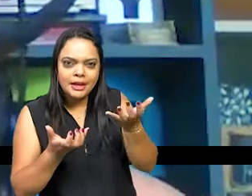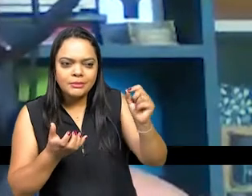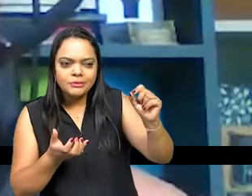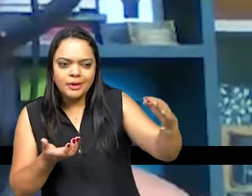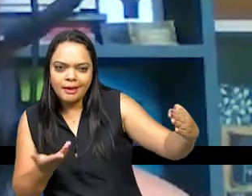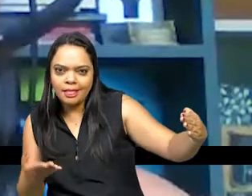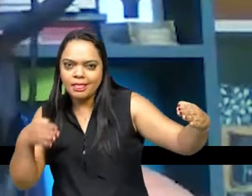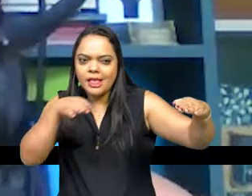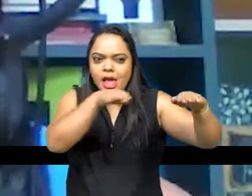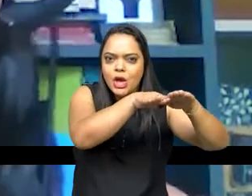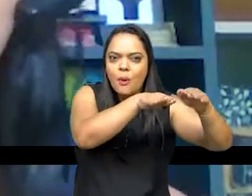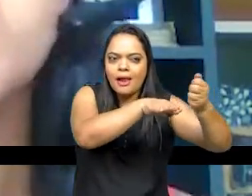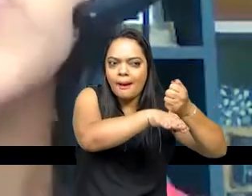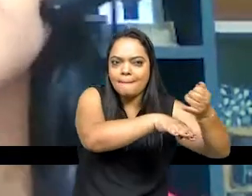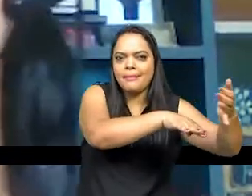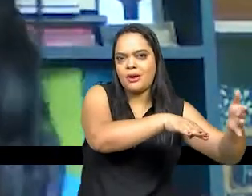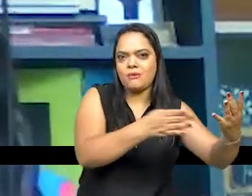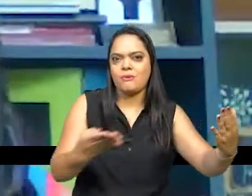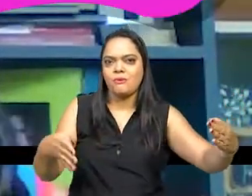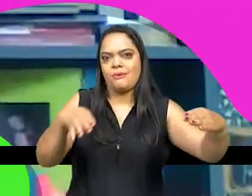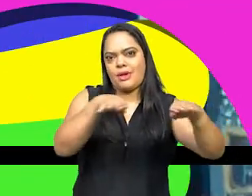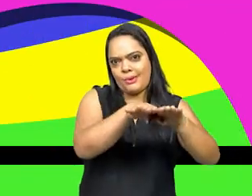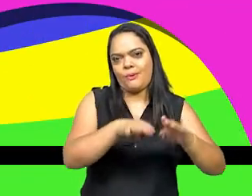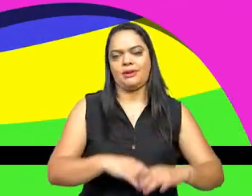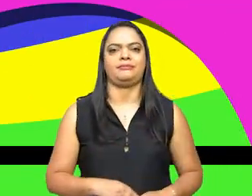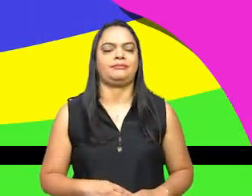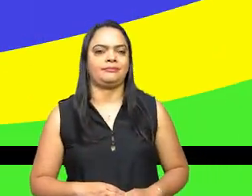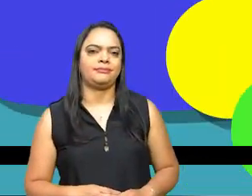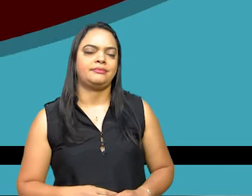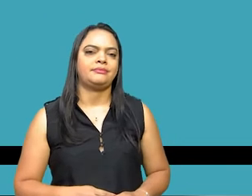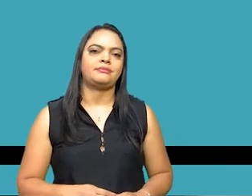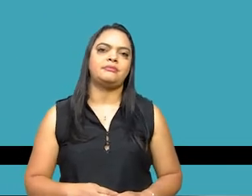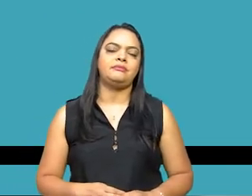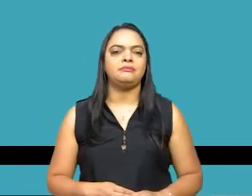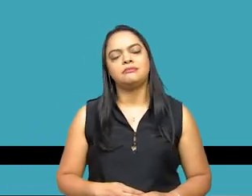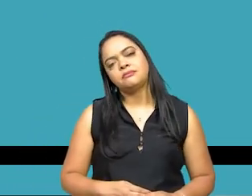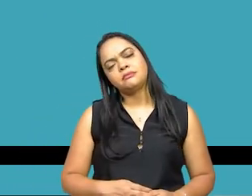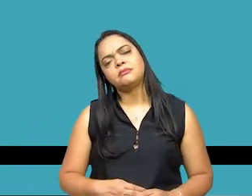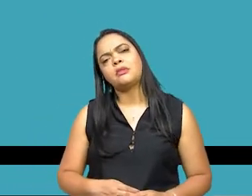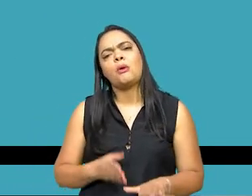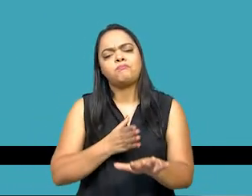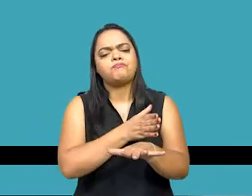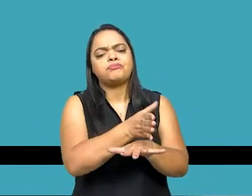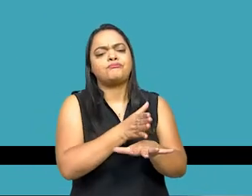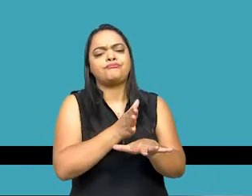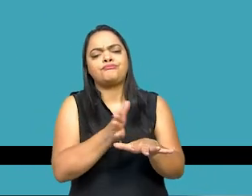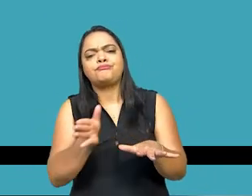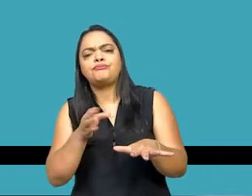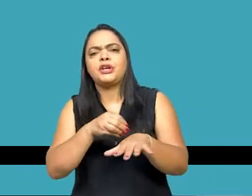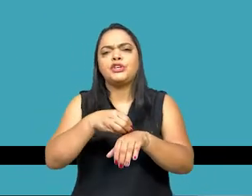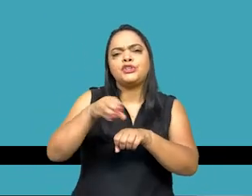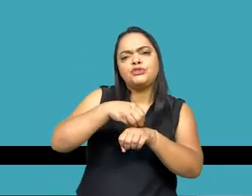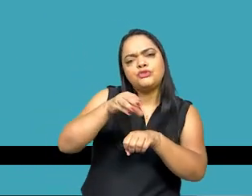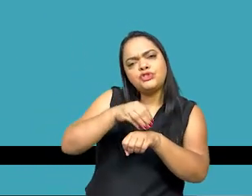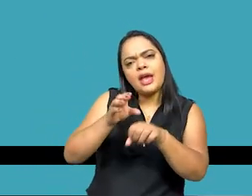mais branco, né, de brancura, como diria o Guerreiro Ramos. Quais seriam os caminhos que vocês sugerem ao Portal